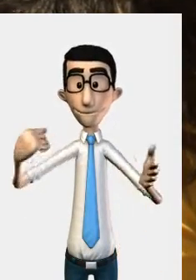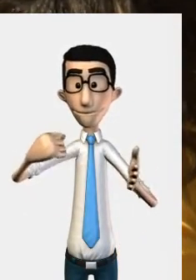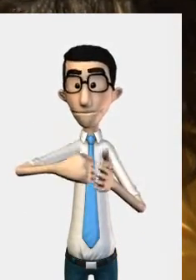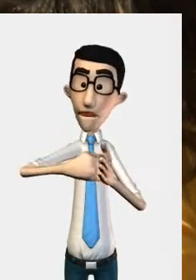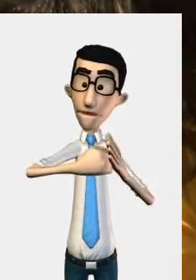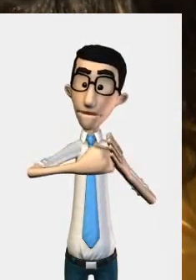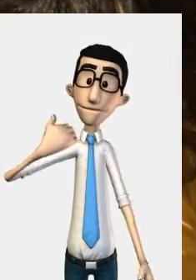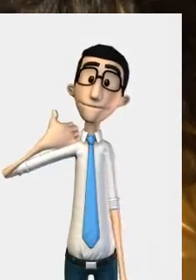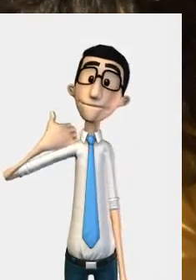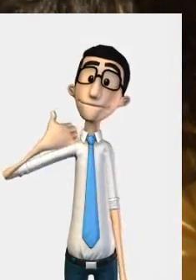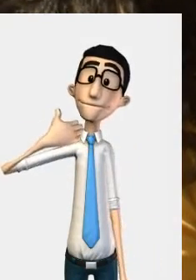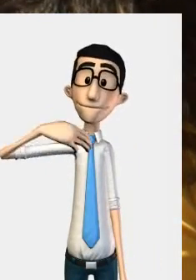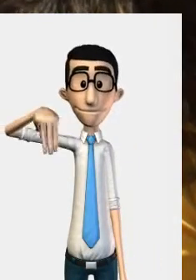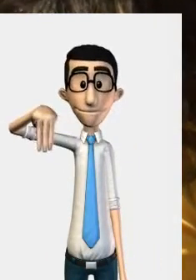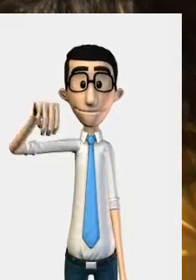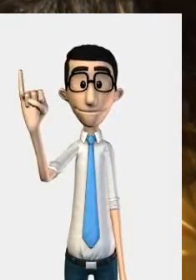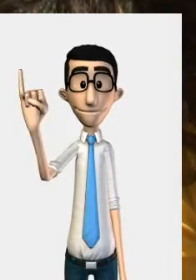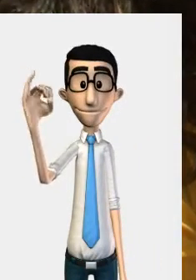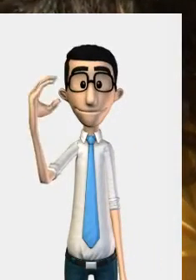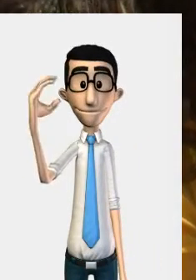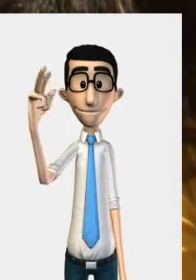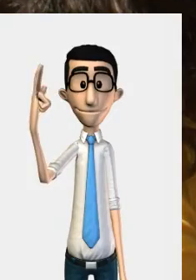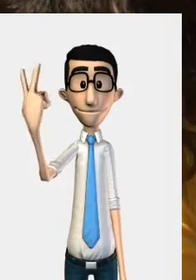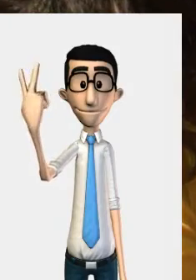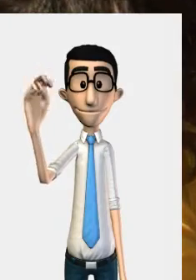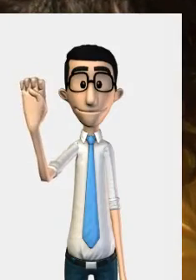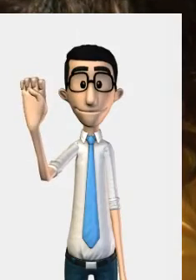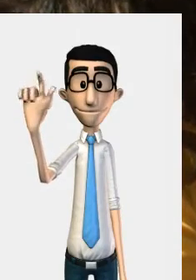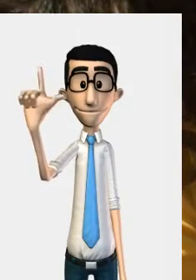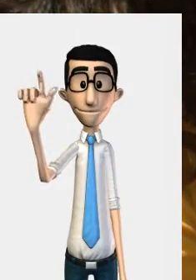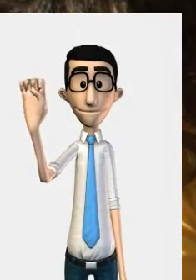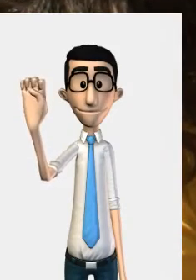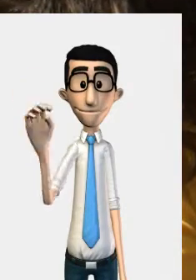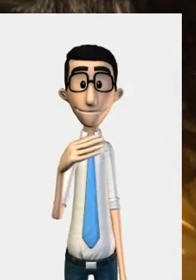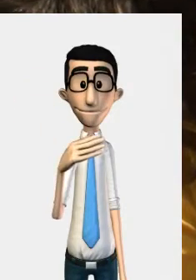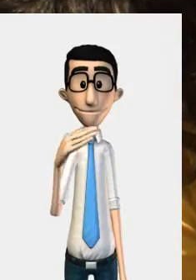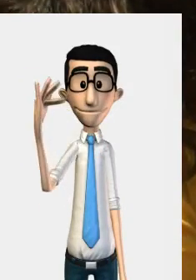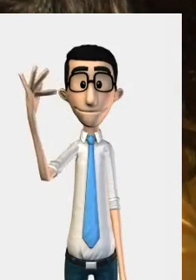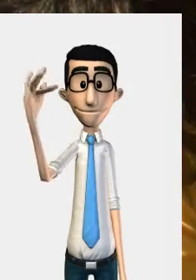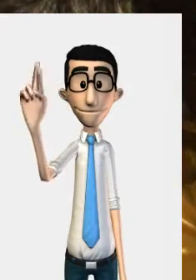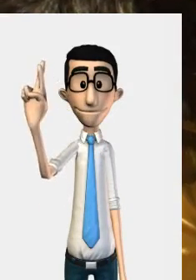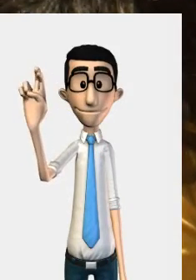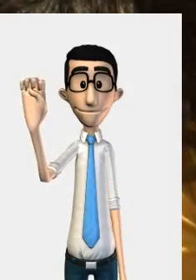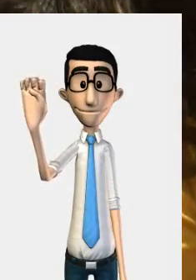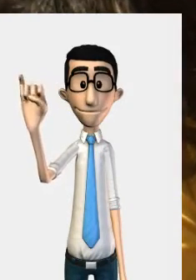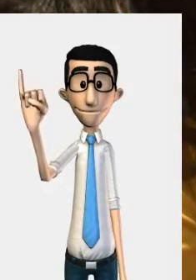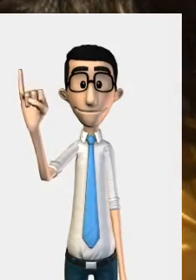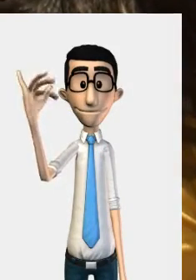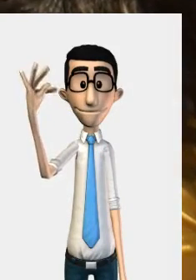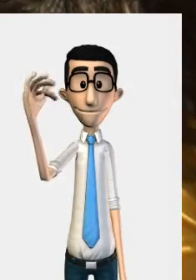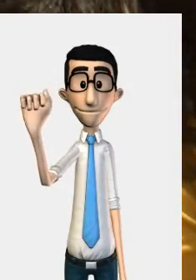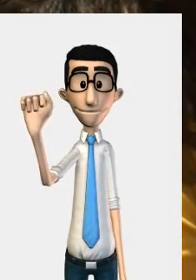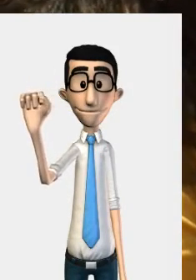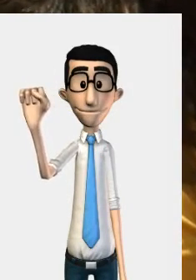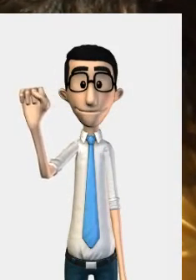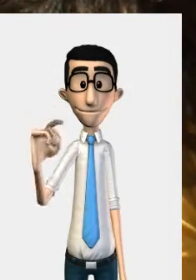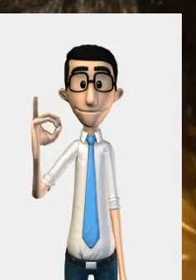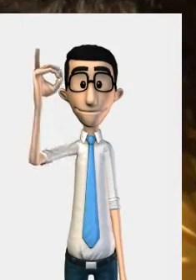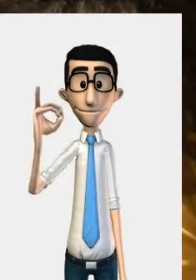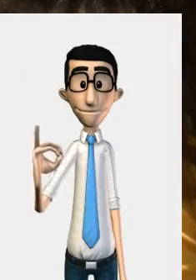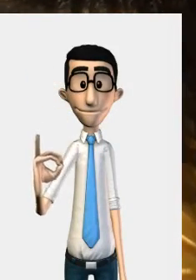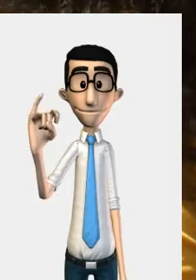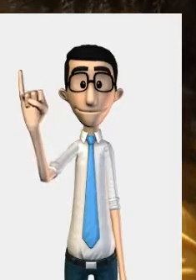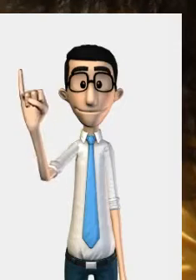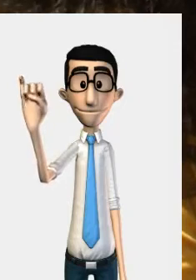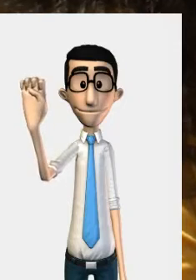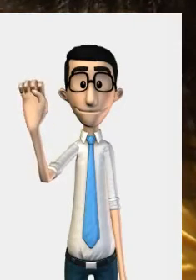comigo, será que ela vai estar mais motivada para fazer aquela coisa que eu vou estar pedindo para ela, porque ela vai ter acesso ao joguinho?